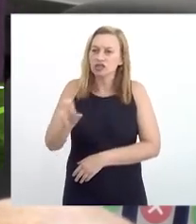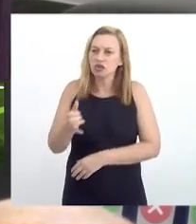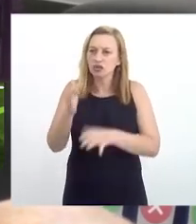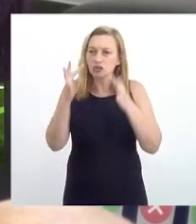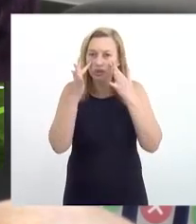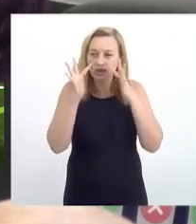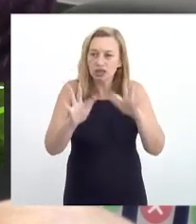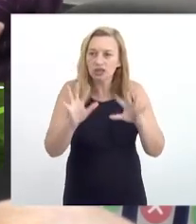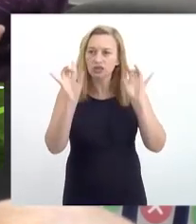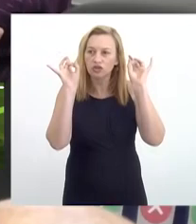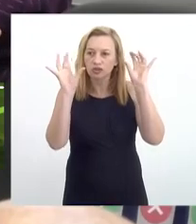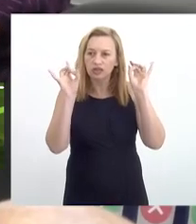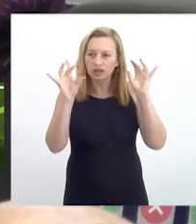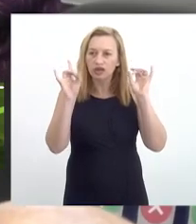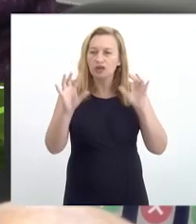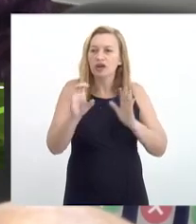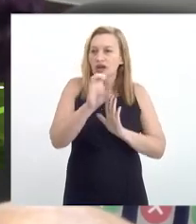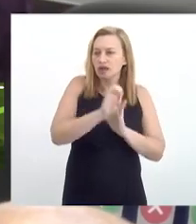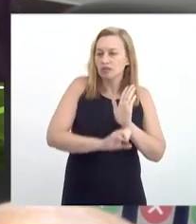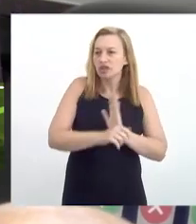especial à emenda 21.